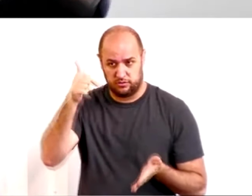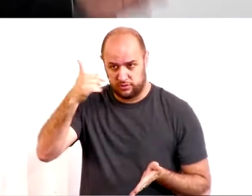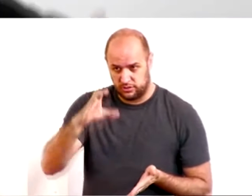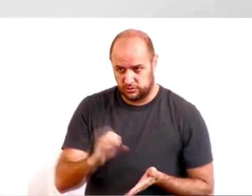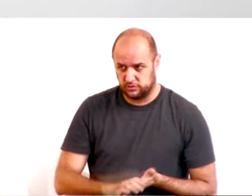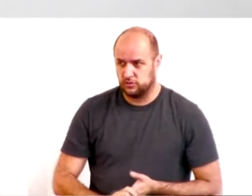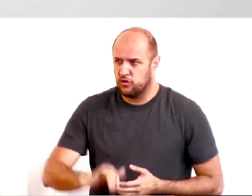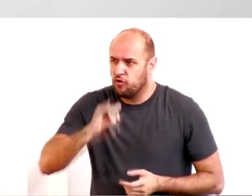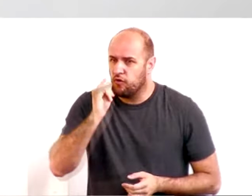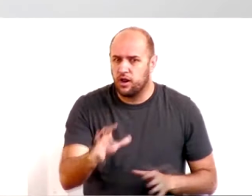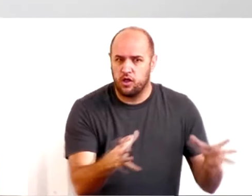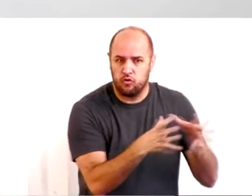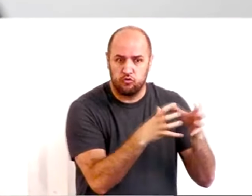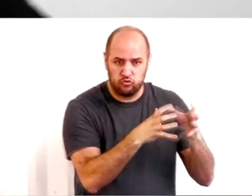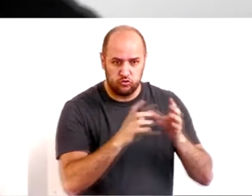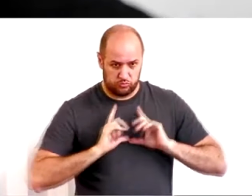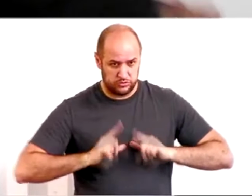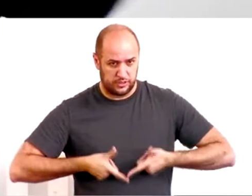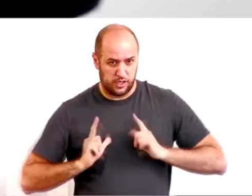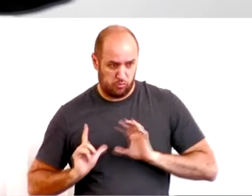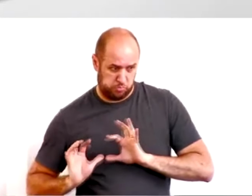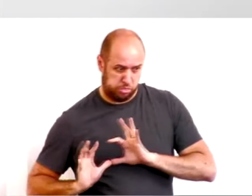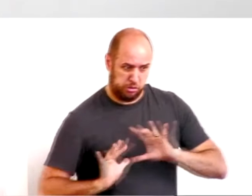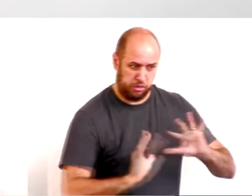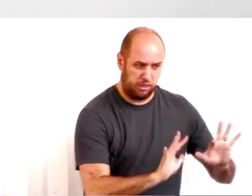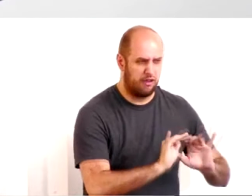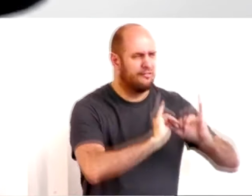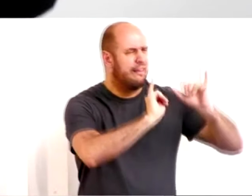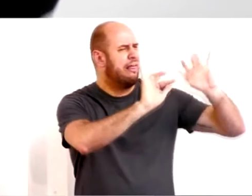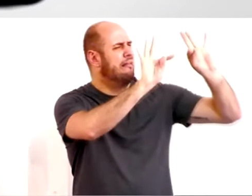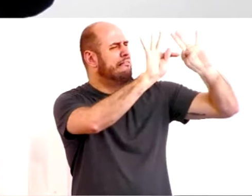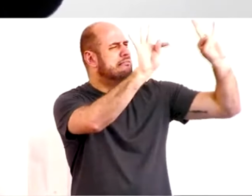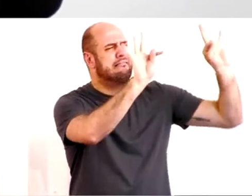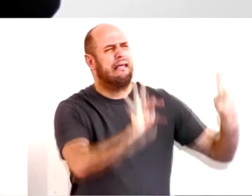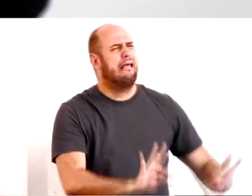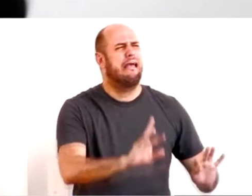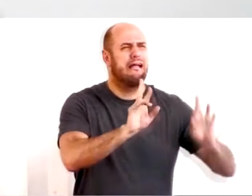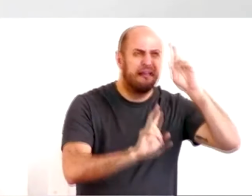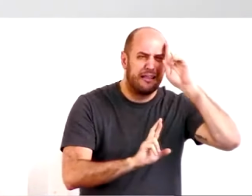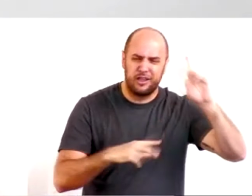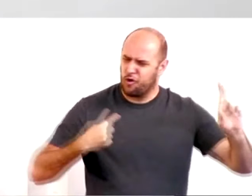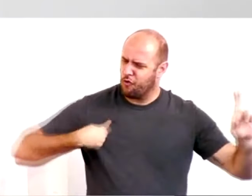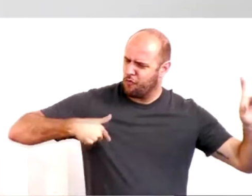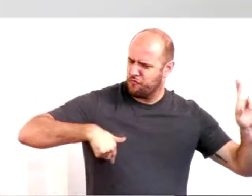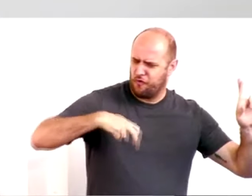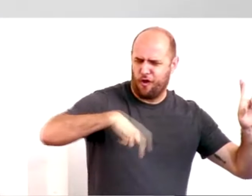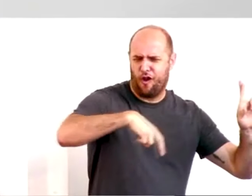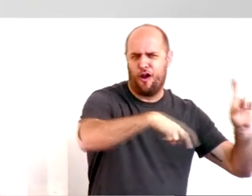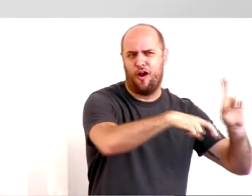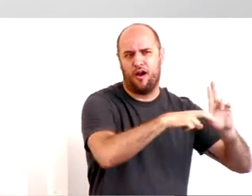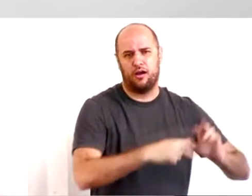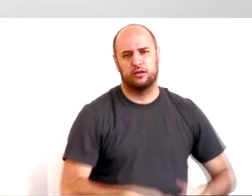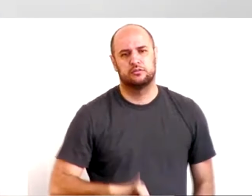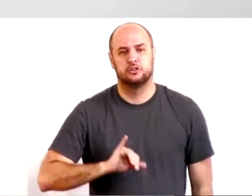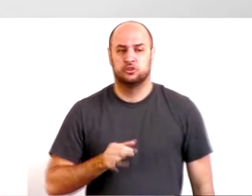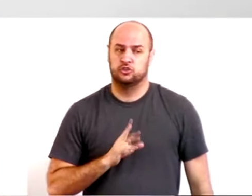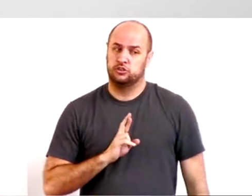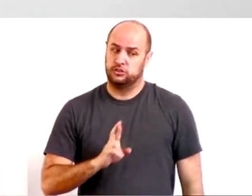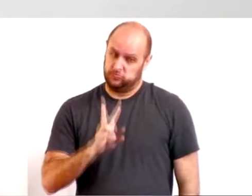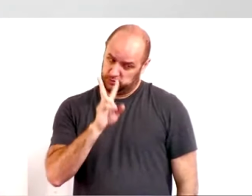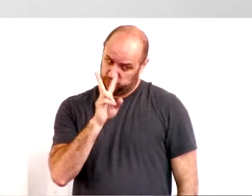os israelitas estavam dizendo: o templo do Senhor, vamos ao templo do Senhor. E aí Jeremias